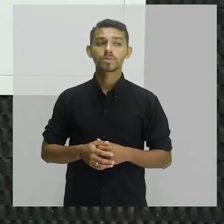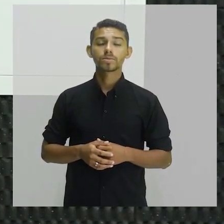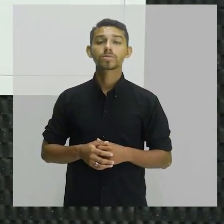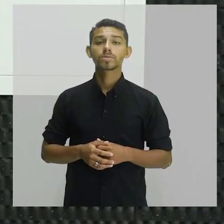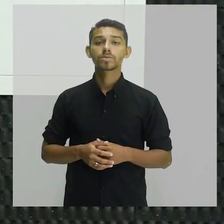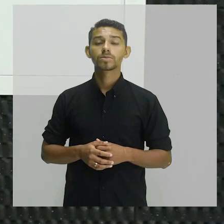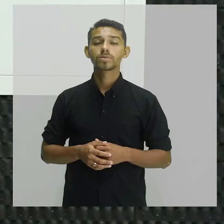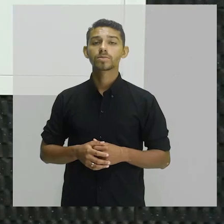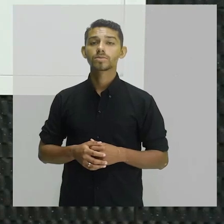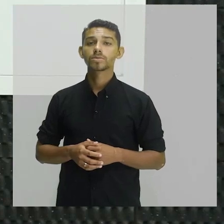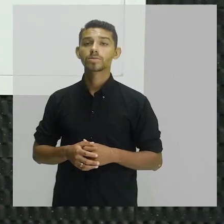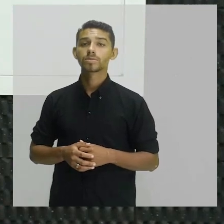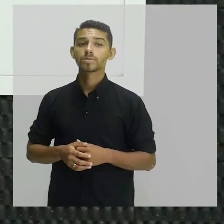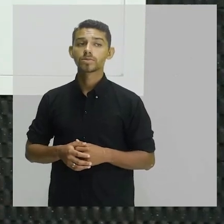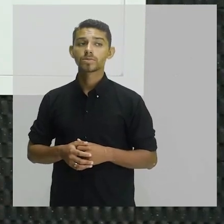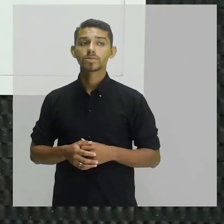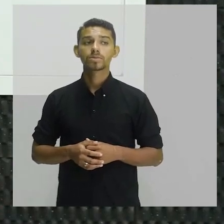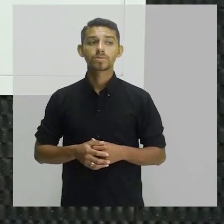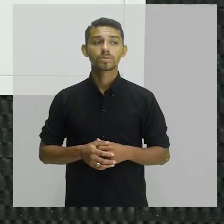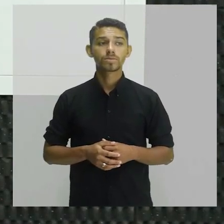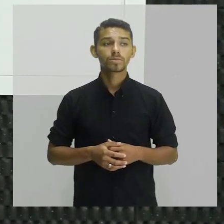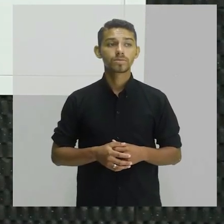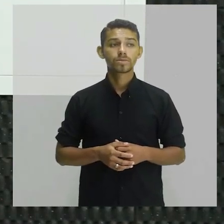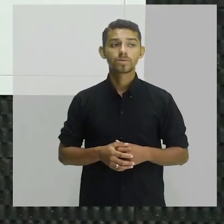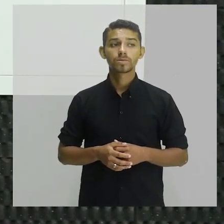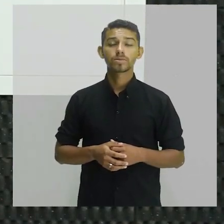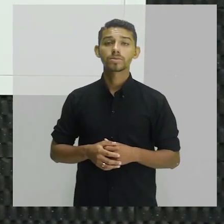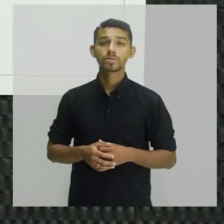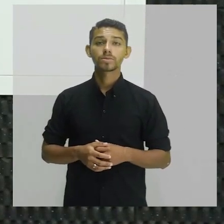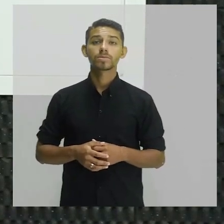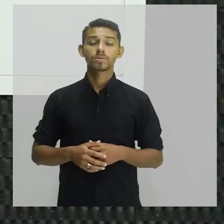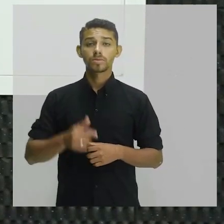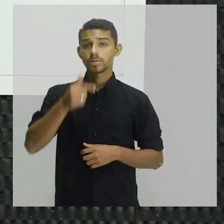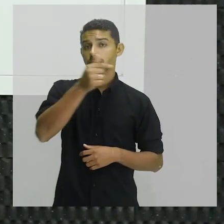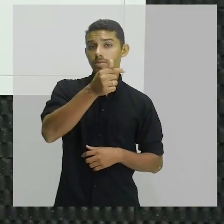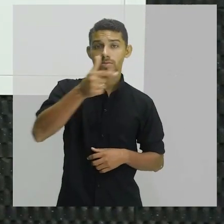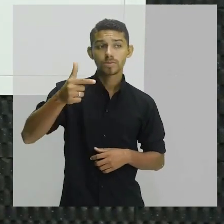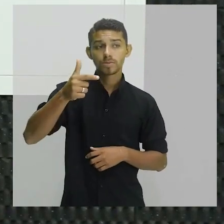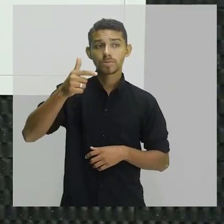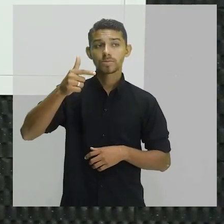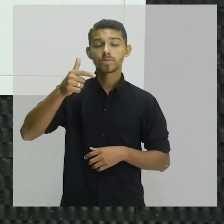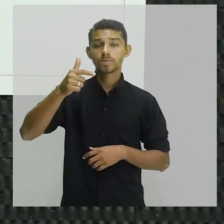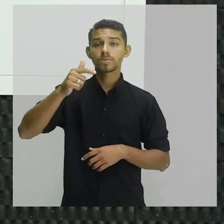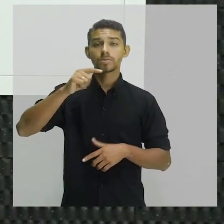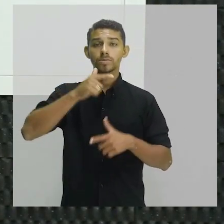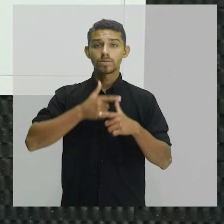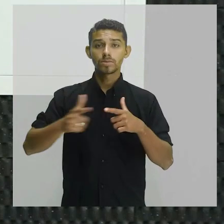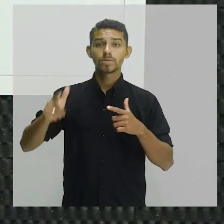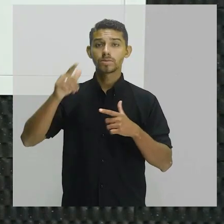2, não é? Que vai ficar 72 dividido por 36, tá ok?